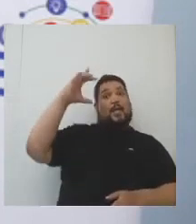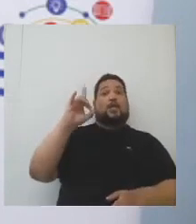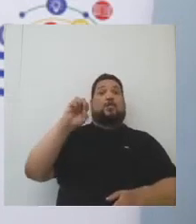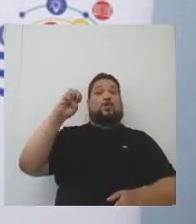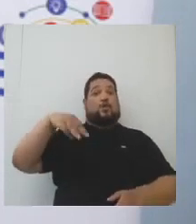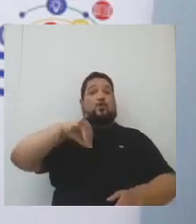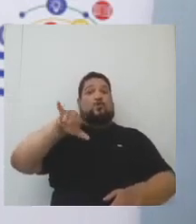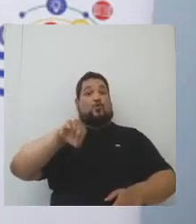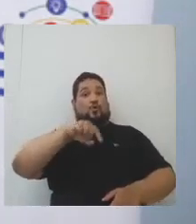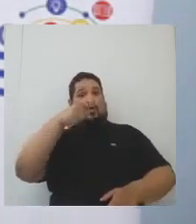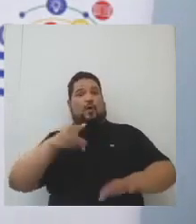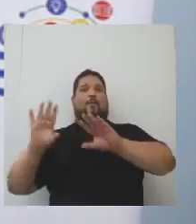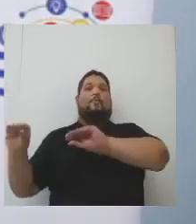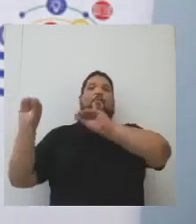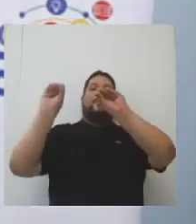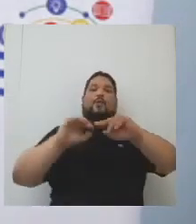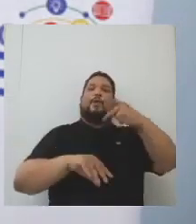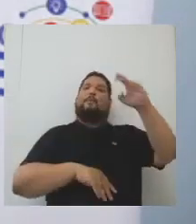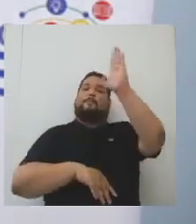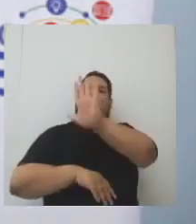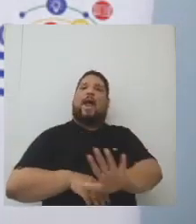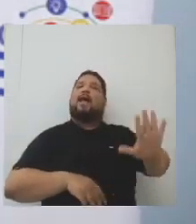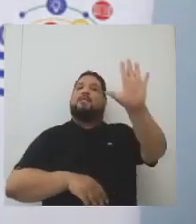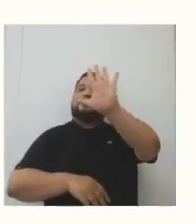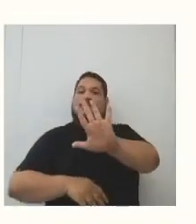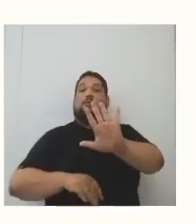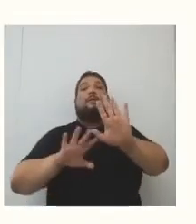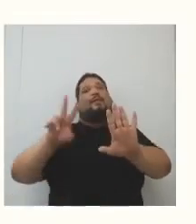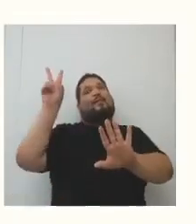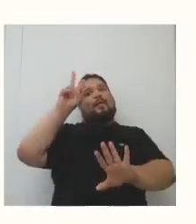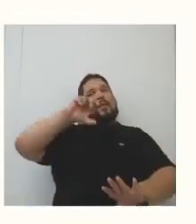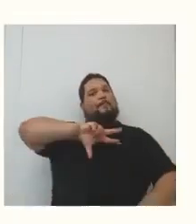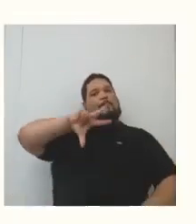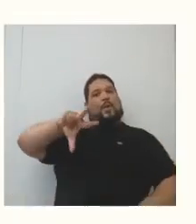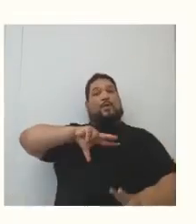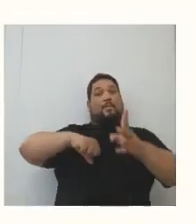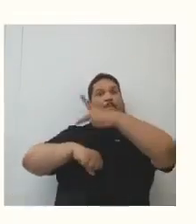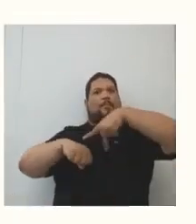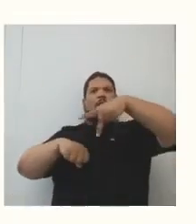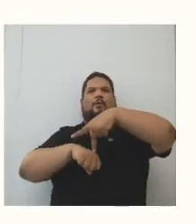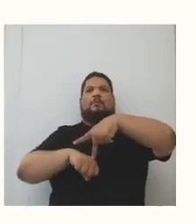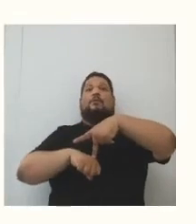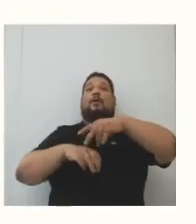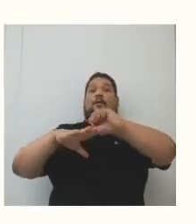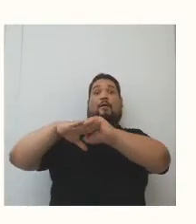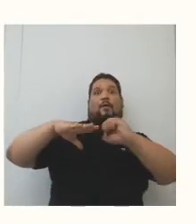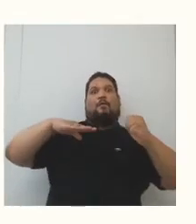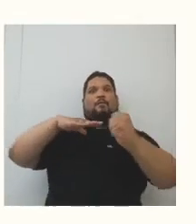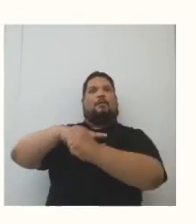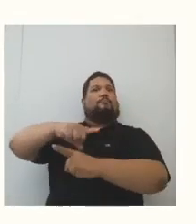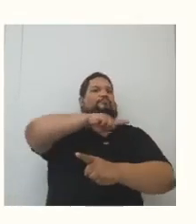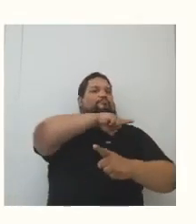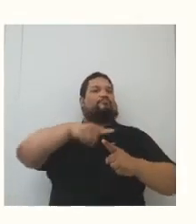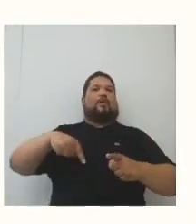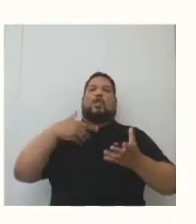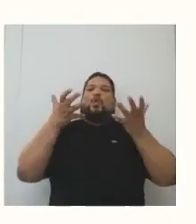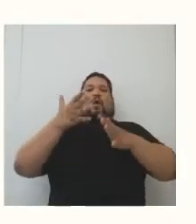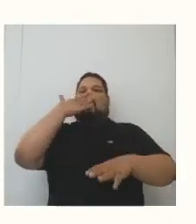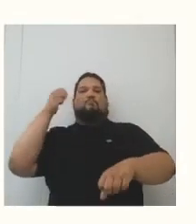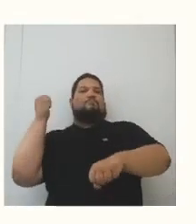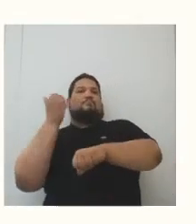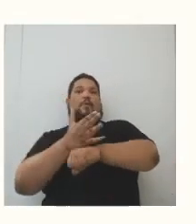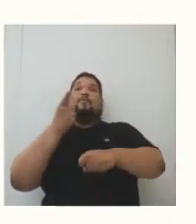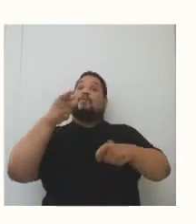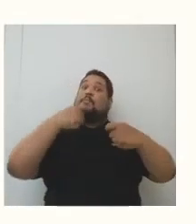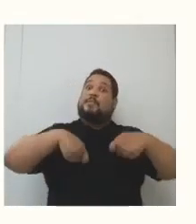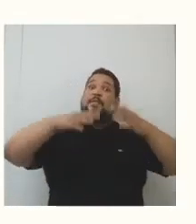para o Brasil, né? Então, Portugal, que fique bem claro, não aderiu ao bloqueio continental, tá certo? Isso tem que ficar muito